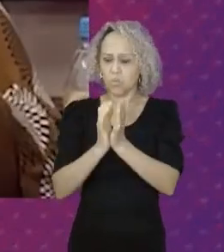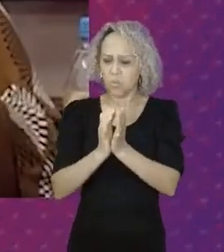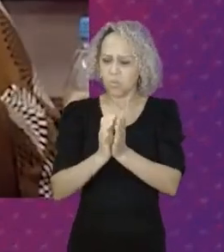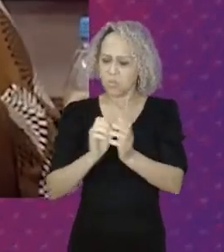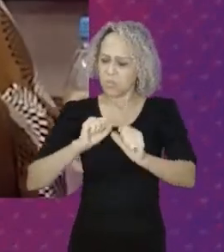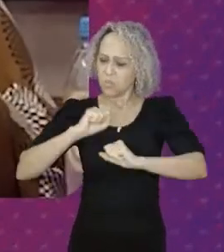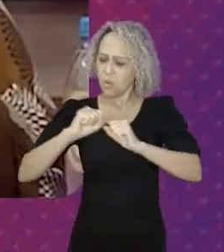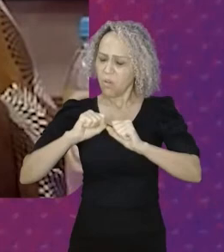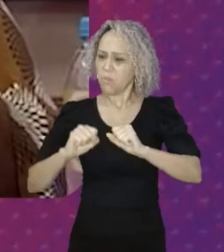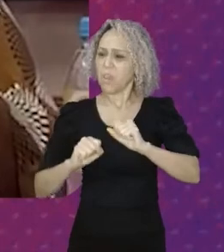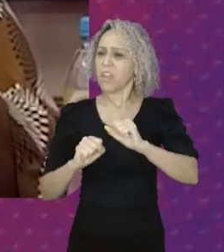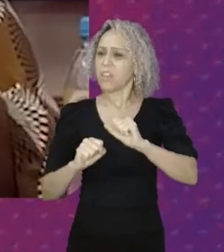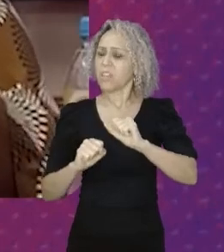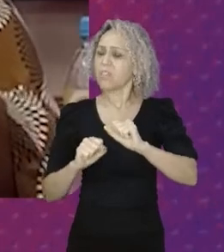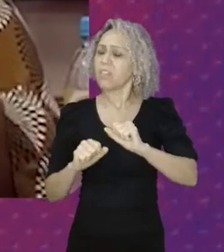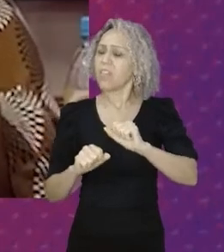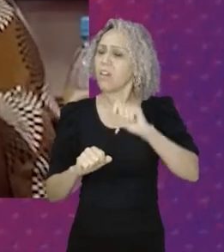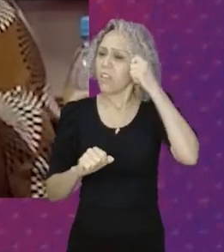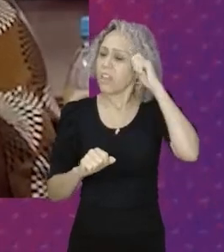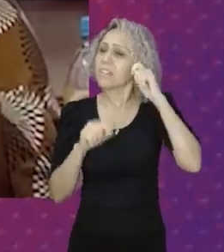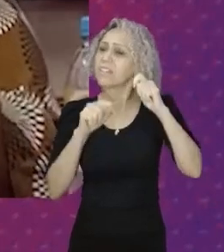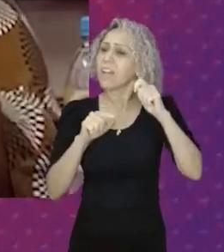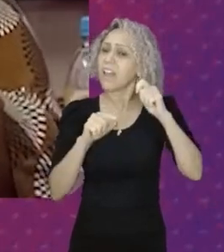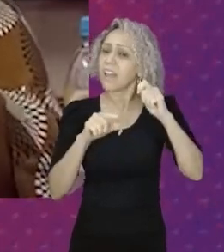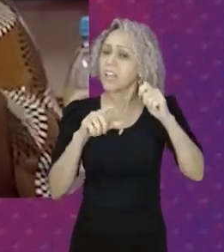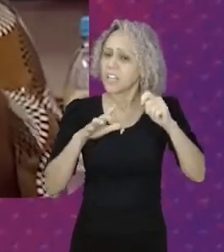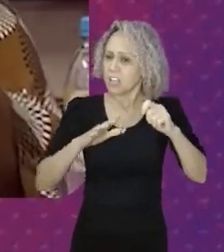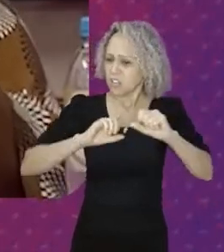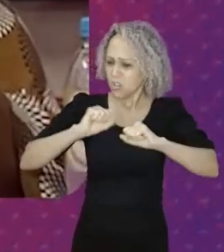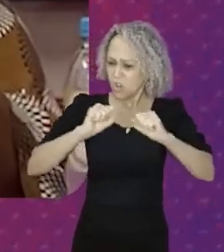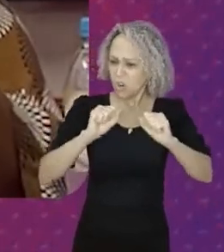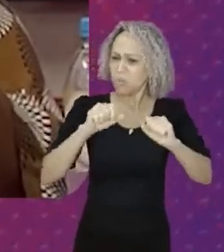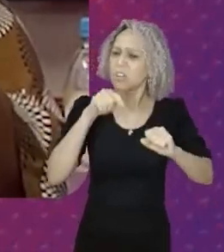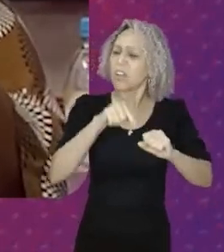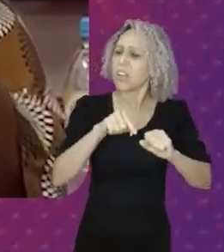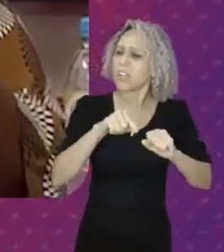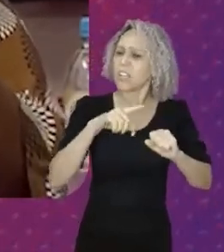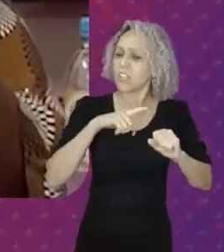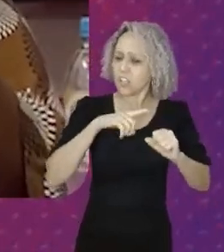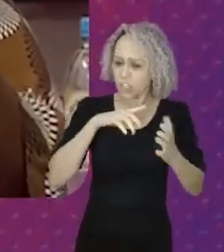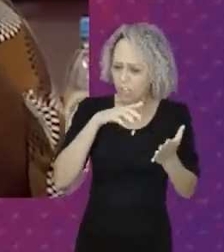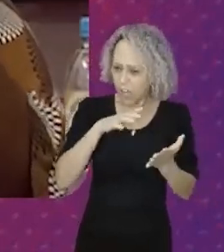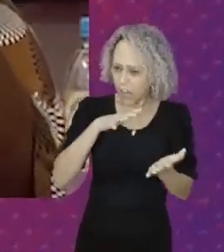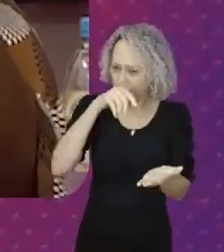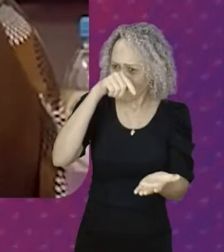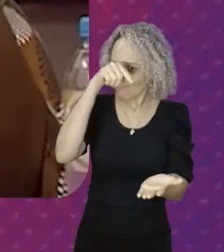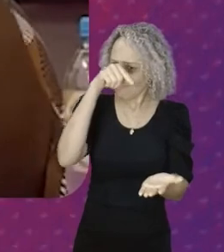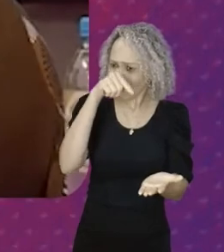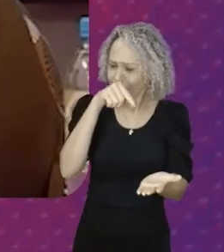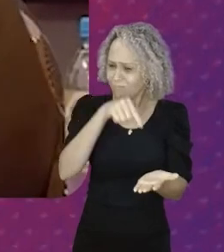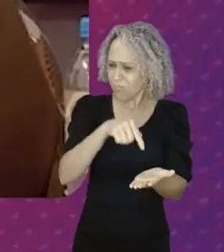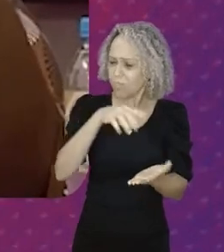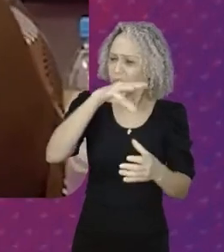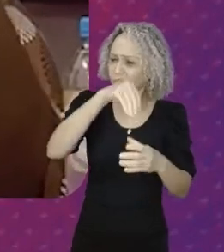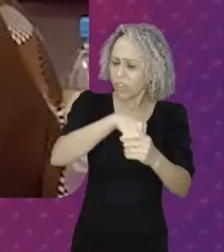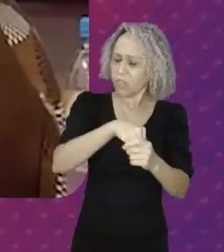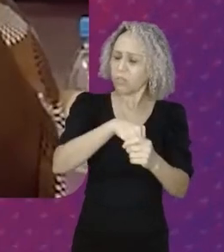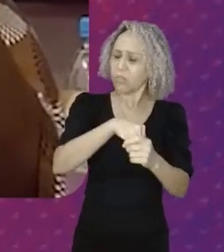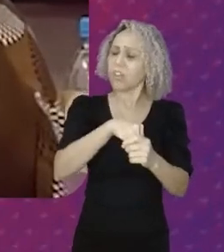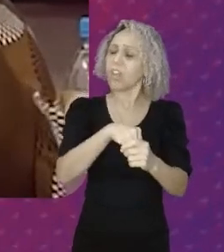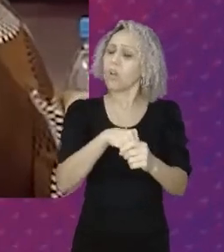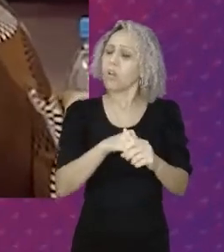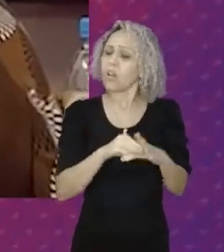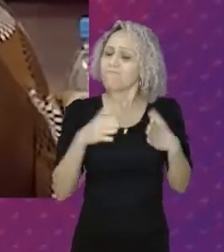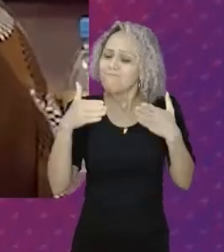para tratar de educação e cultura. Tamanha importância que os militantes à